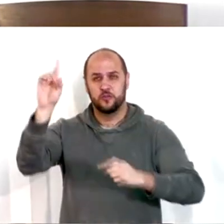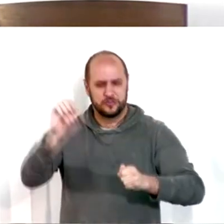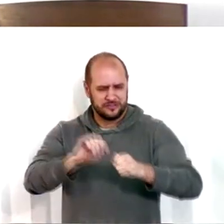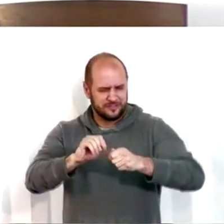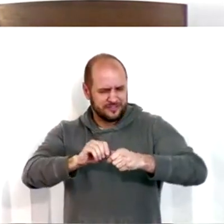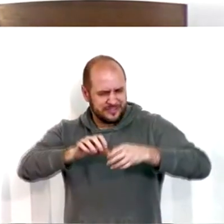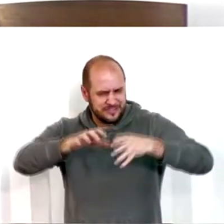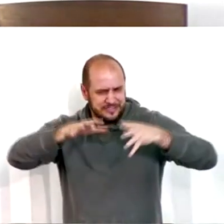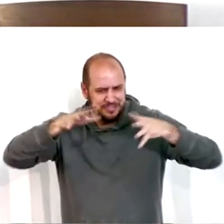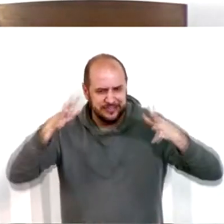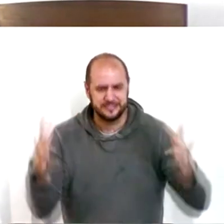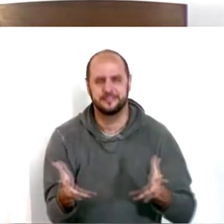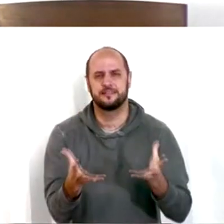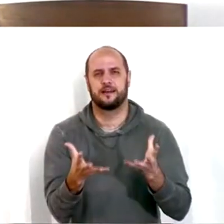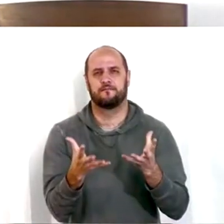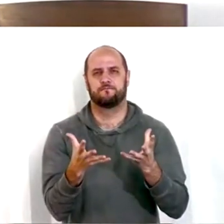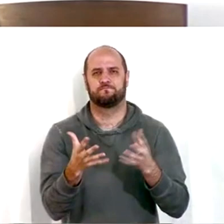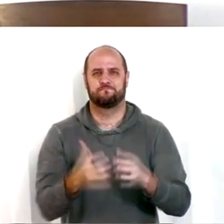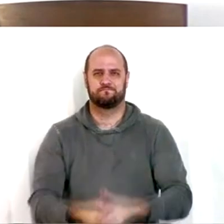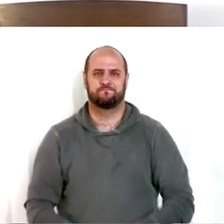em sua criação.